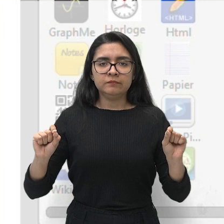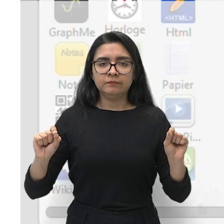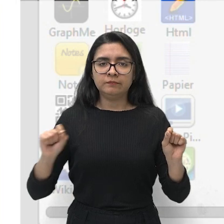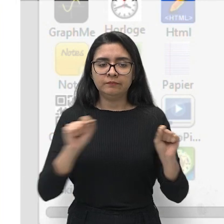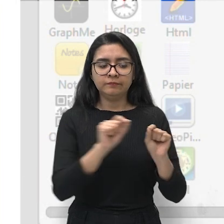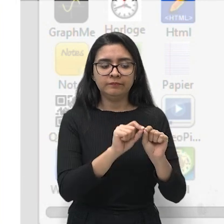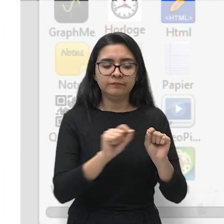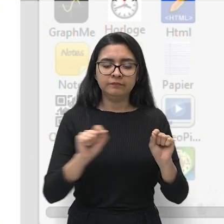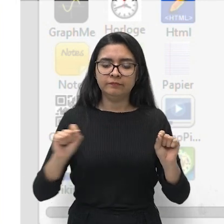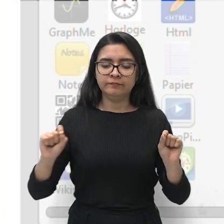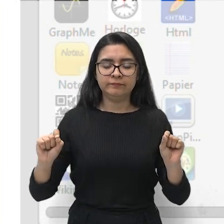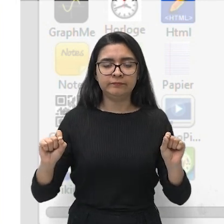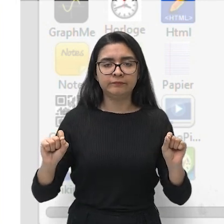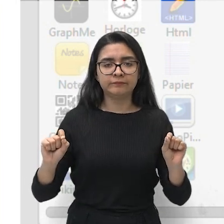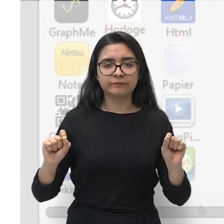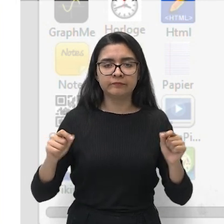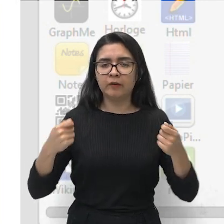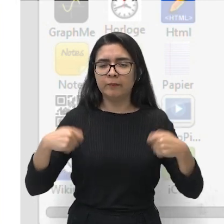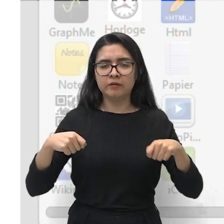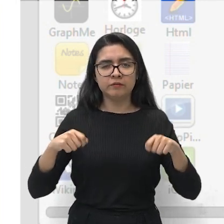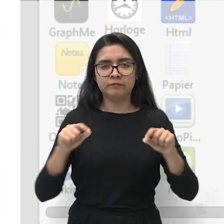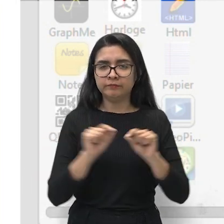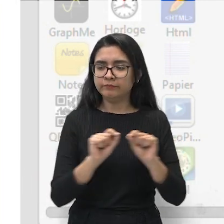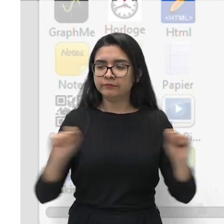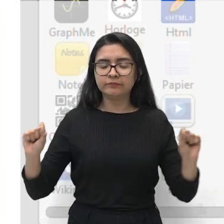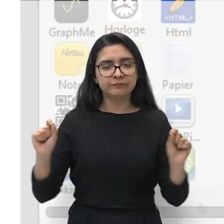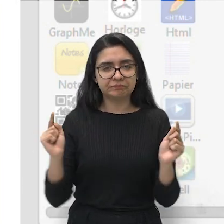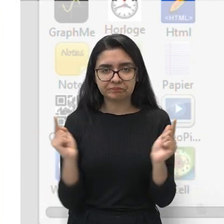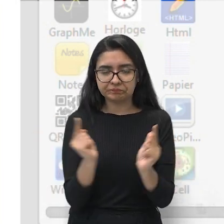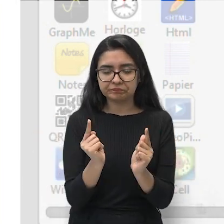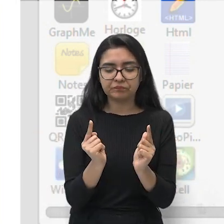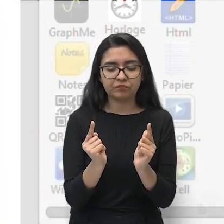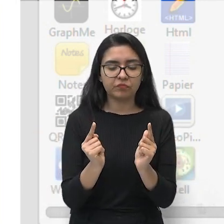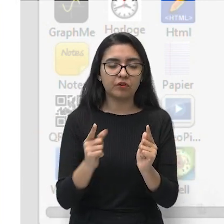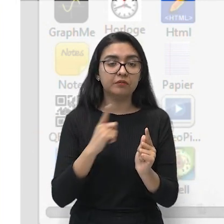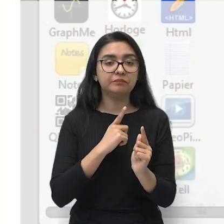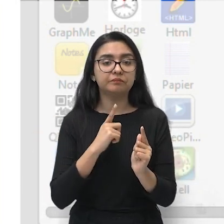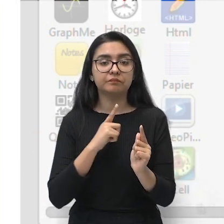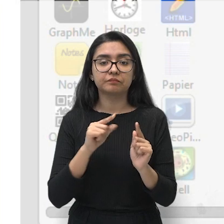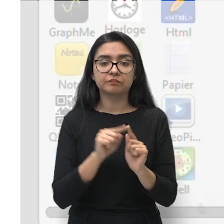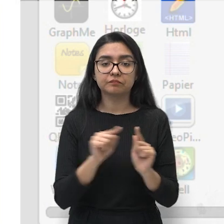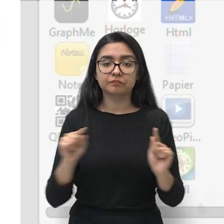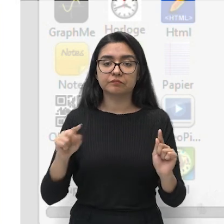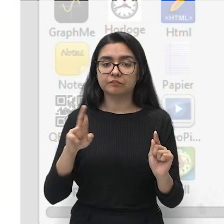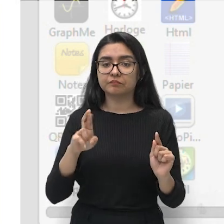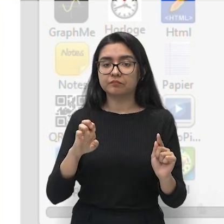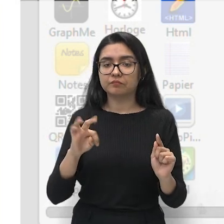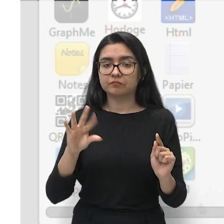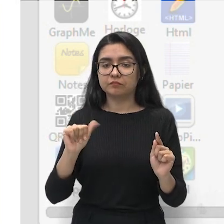Está aqui, mas ele não precisa ser muito grande. Então, nós temos aqui nosso segmento de reta.